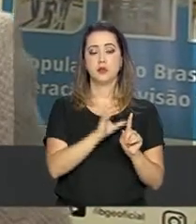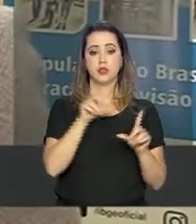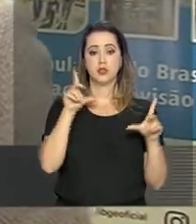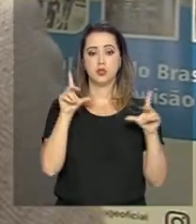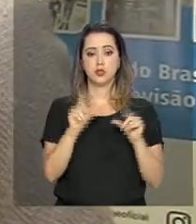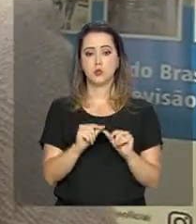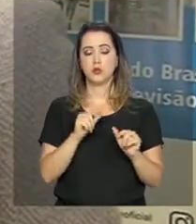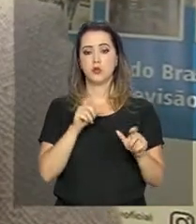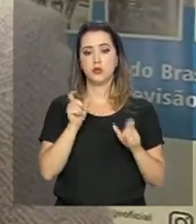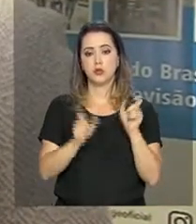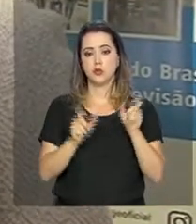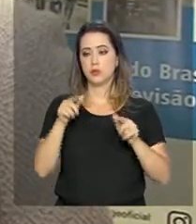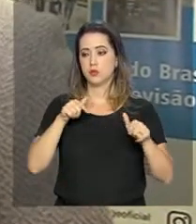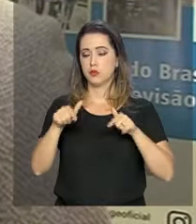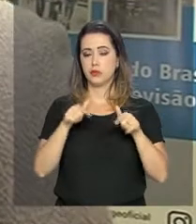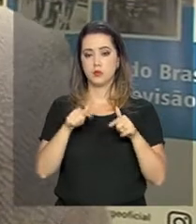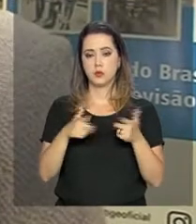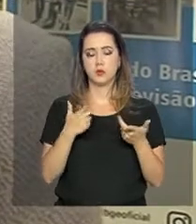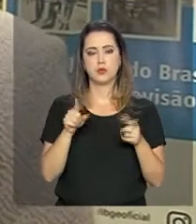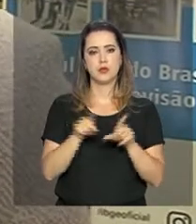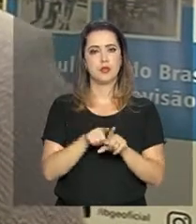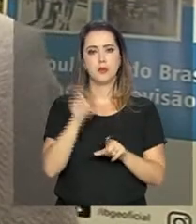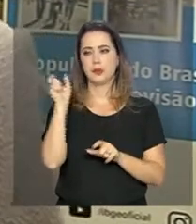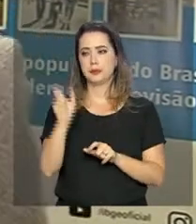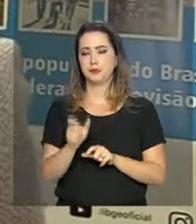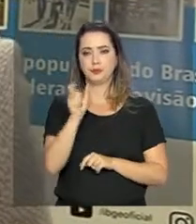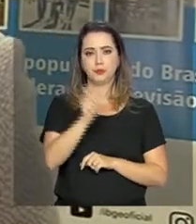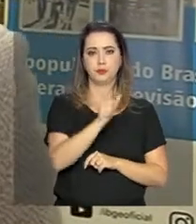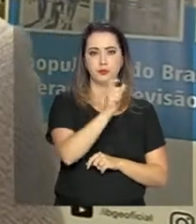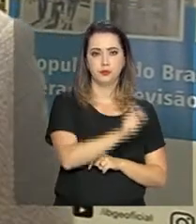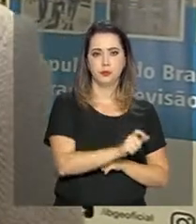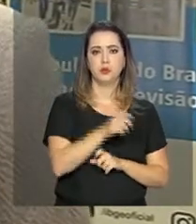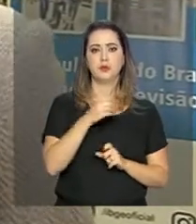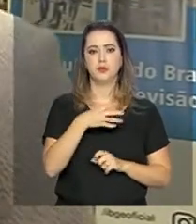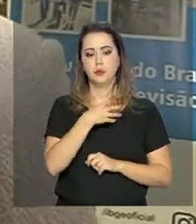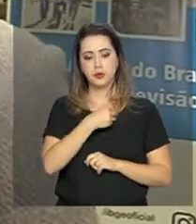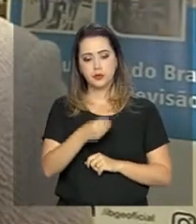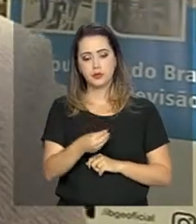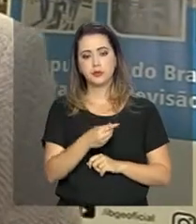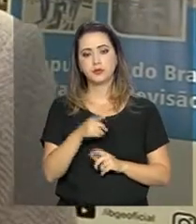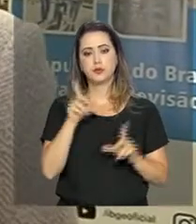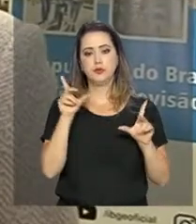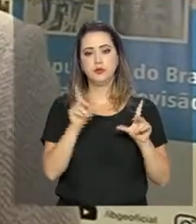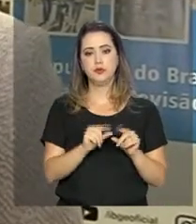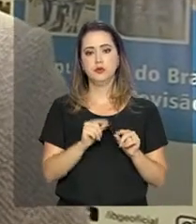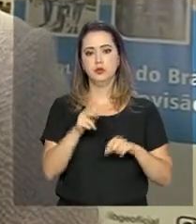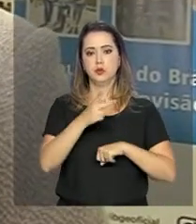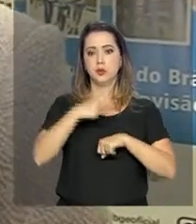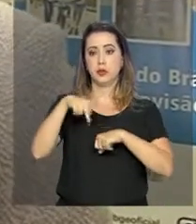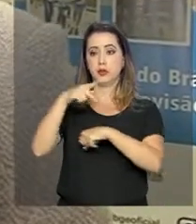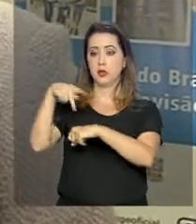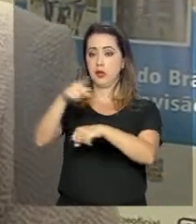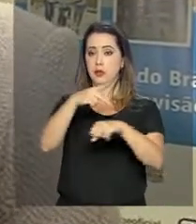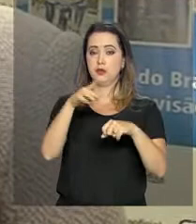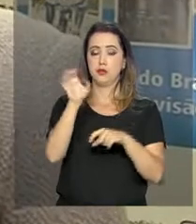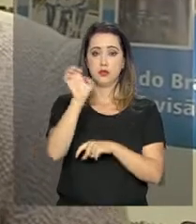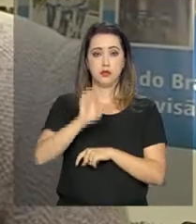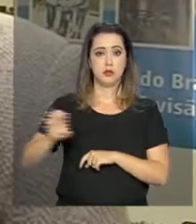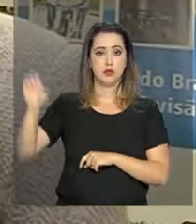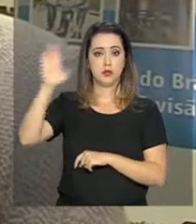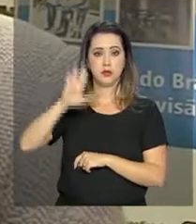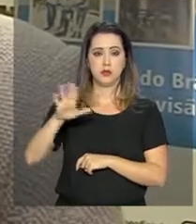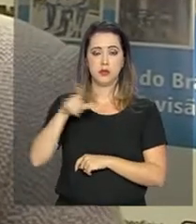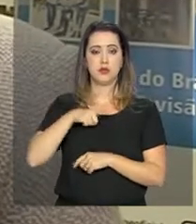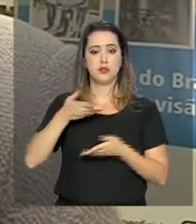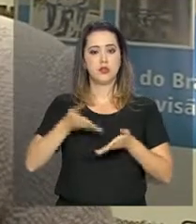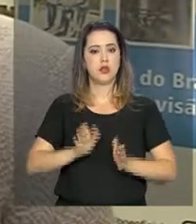ter menos população pessoas em idade reprodutiva e isso acontece em alguns países da europa que já têm